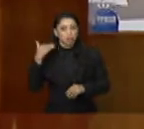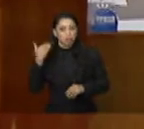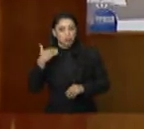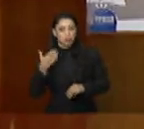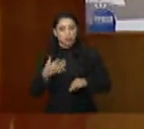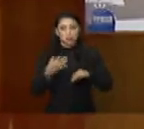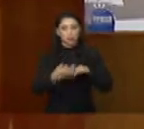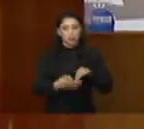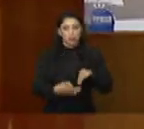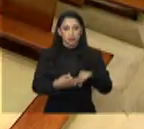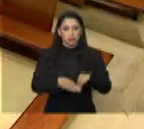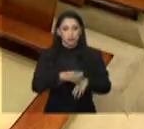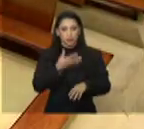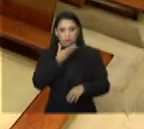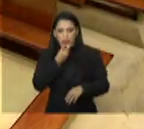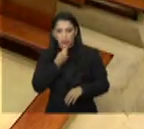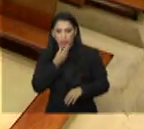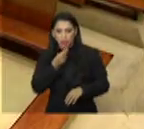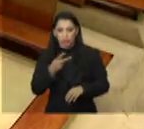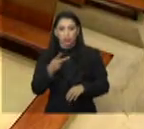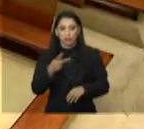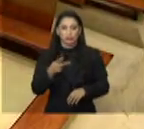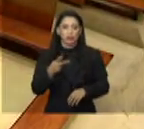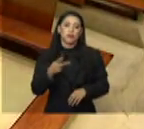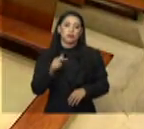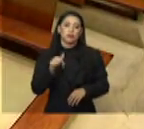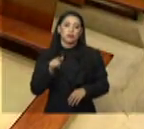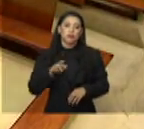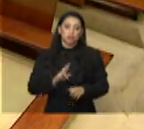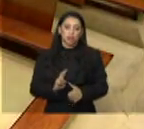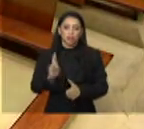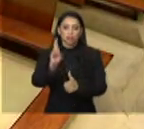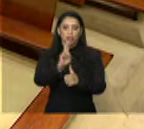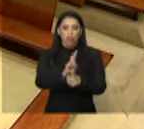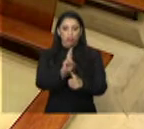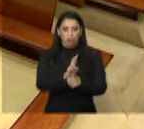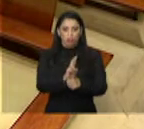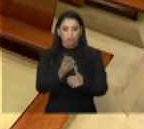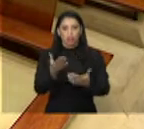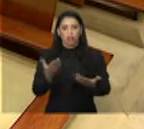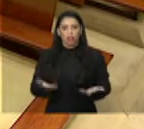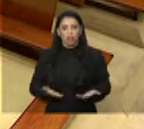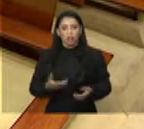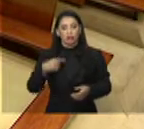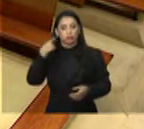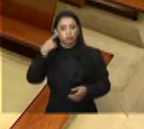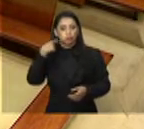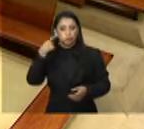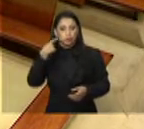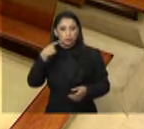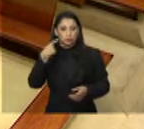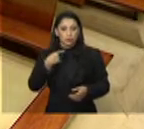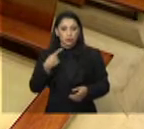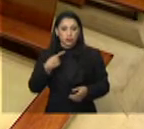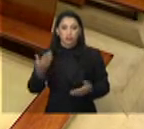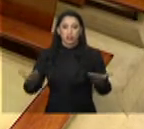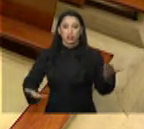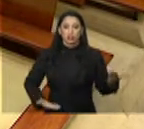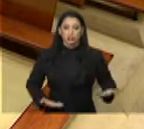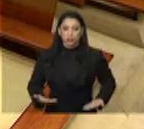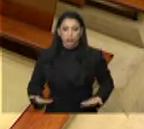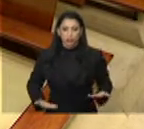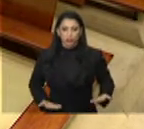ministros Senhor procurador-geral da República senhoras e senhores advogados senhoras e senhores servidores